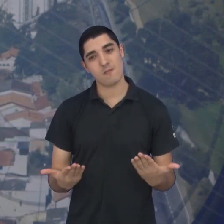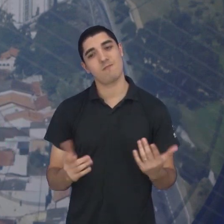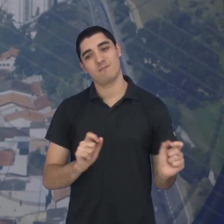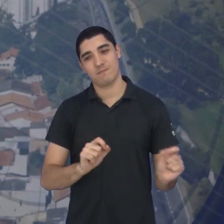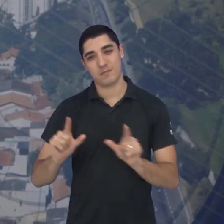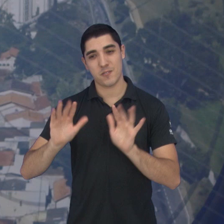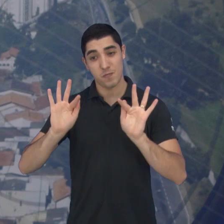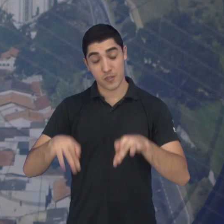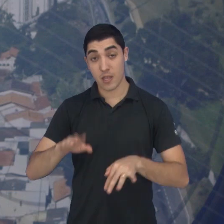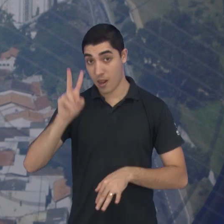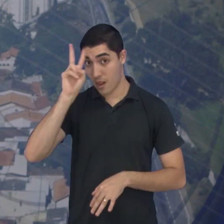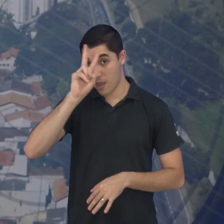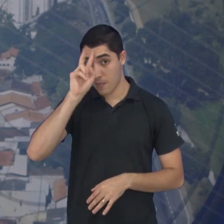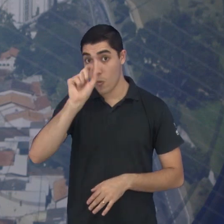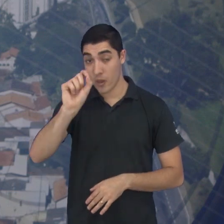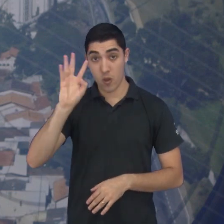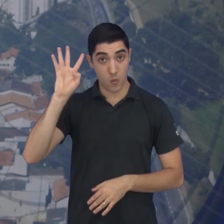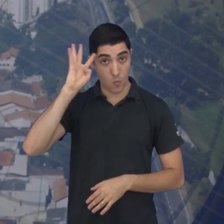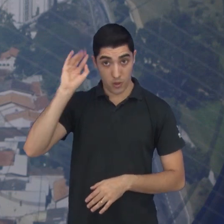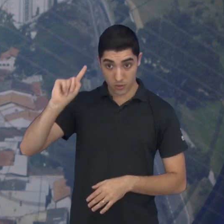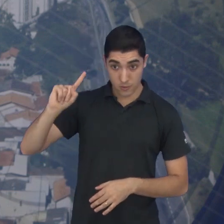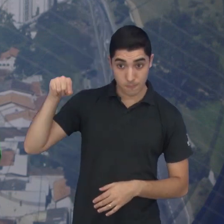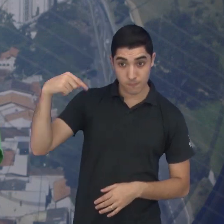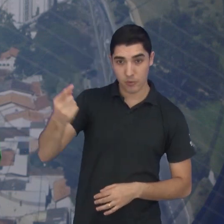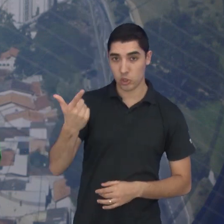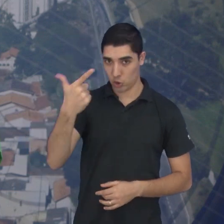aqui. Lembrando que quarta-feira que vem eu